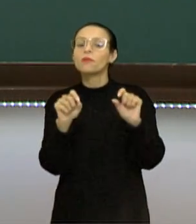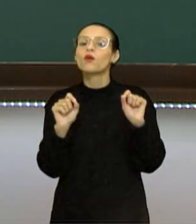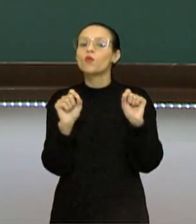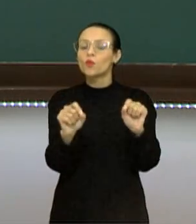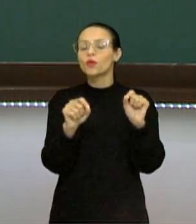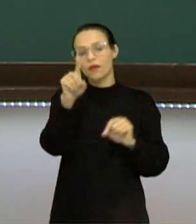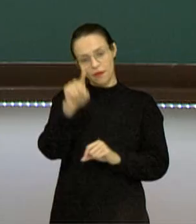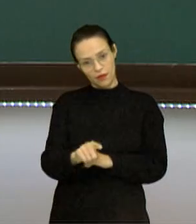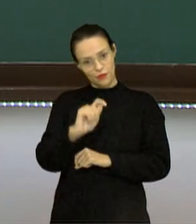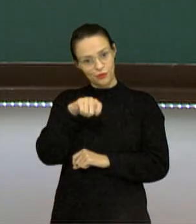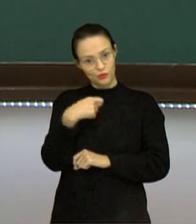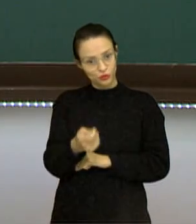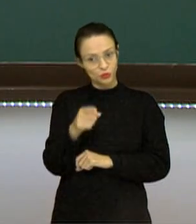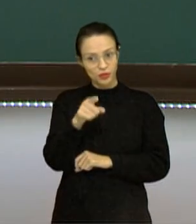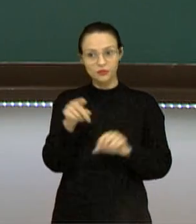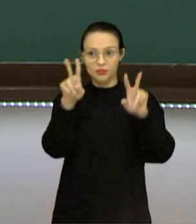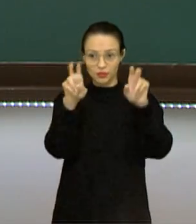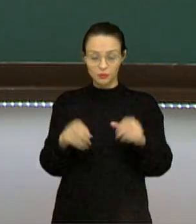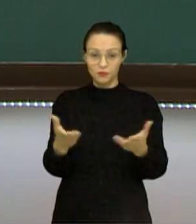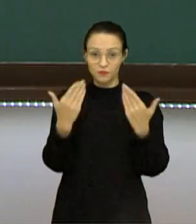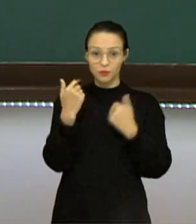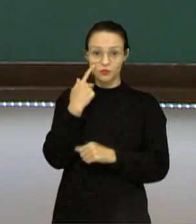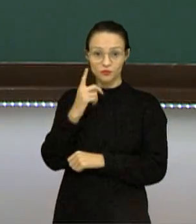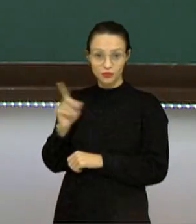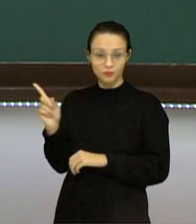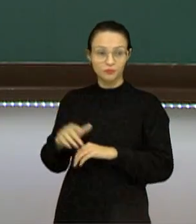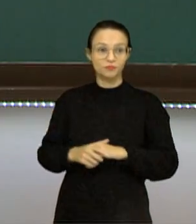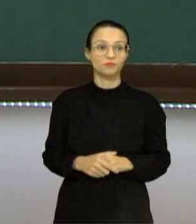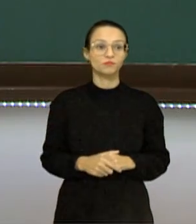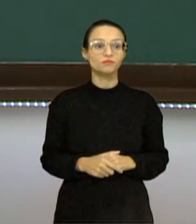trabalhar trata desse tema. Vamos a ela.